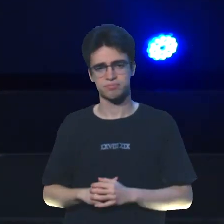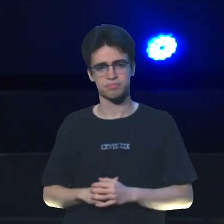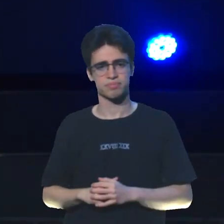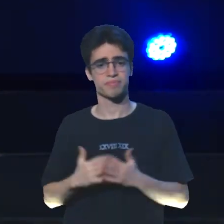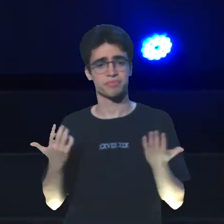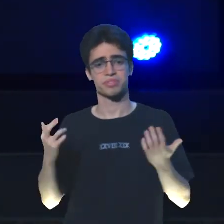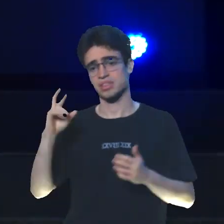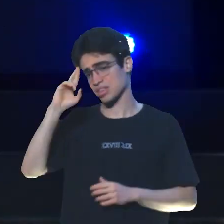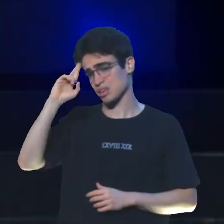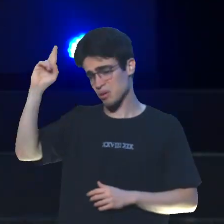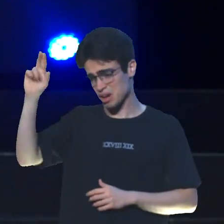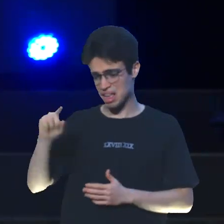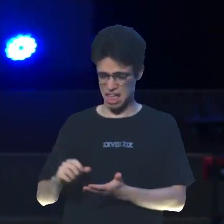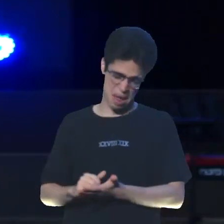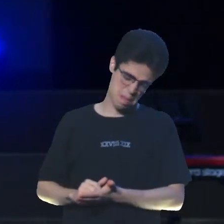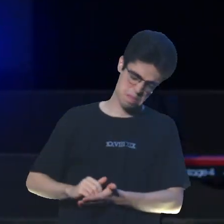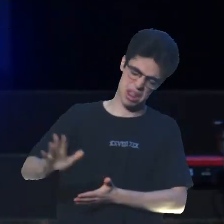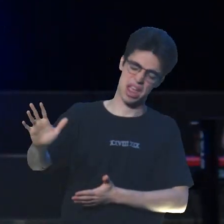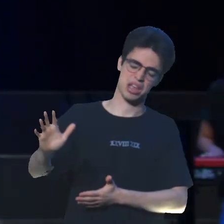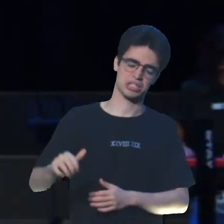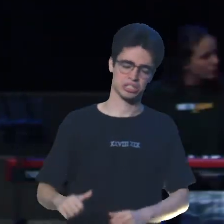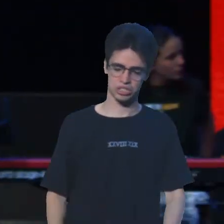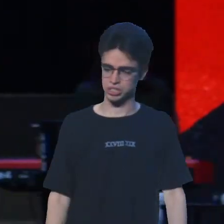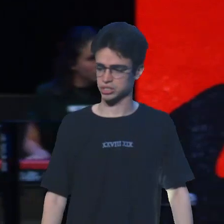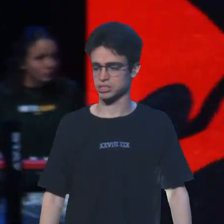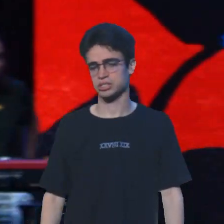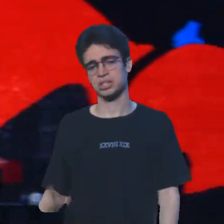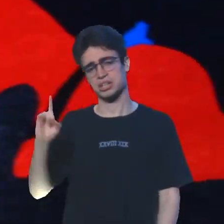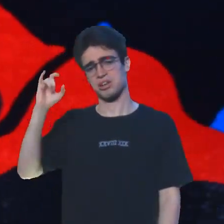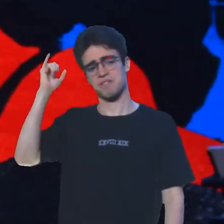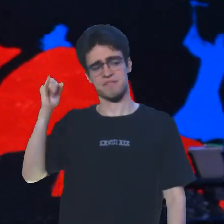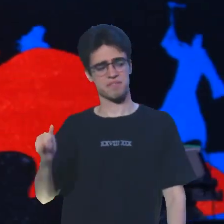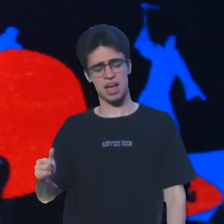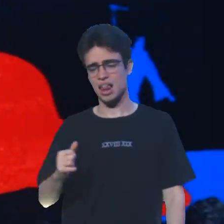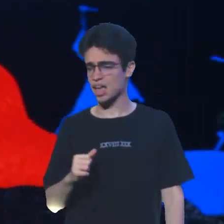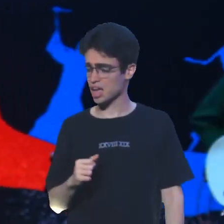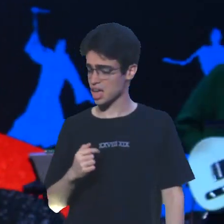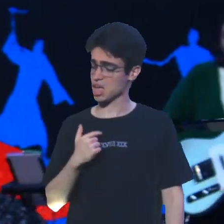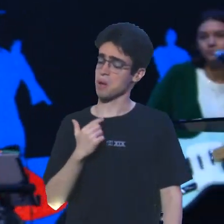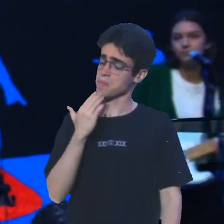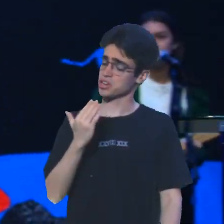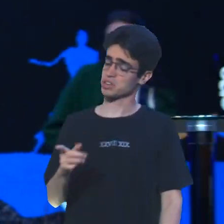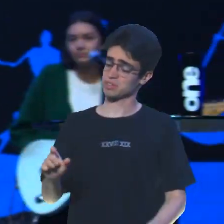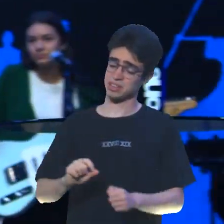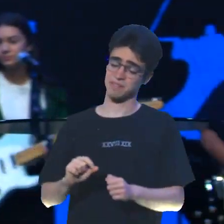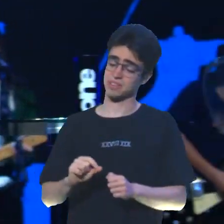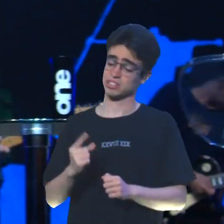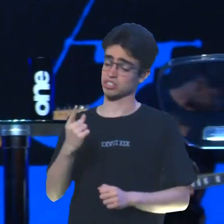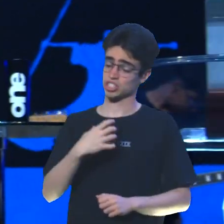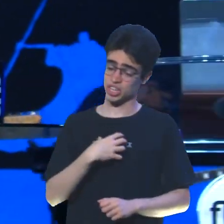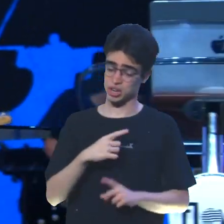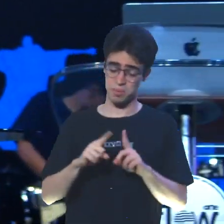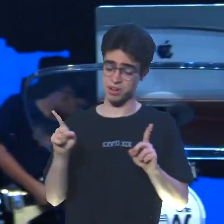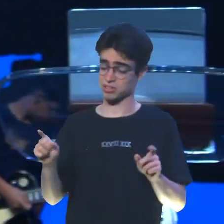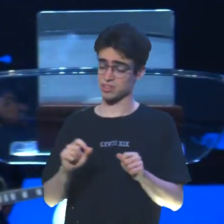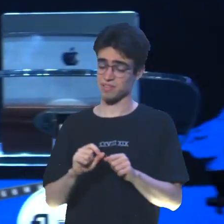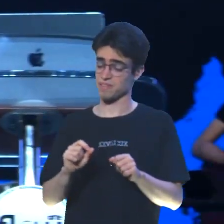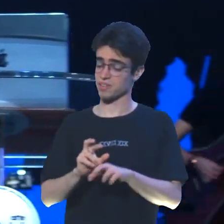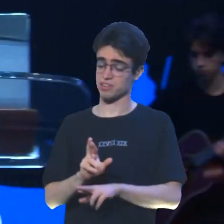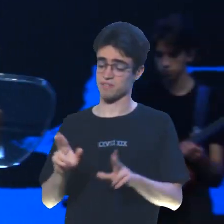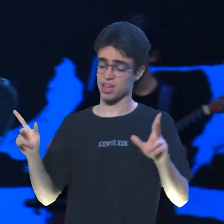E o Senhor repreende Moisés e fala: eu pedi para você fazer de um jeito e você fez de